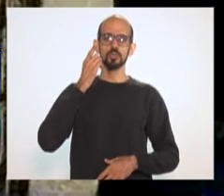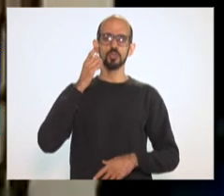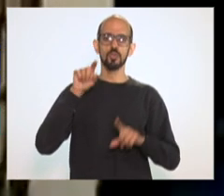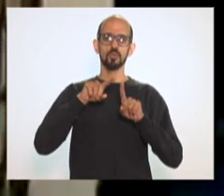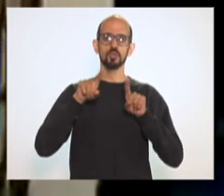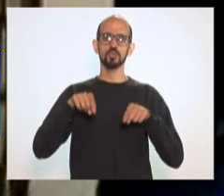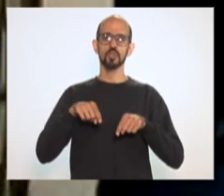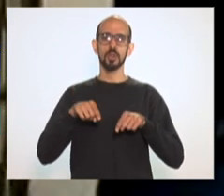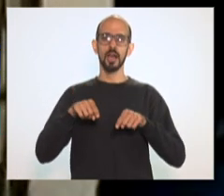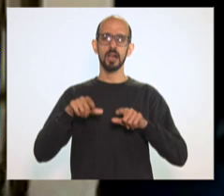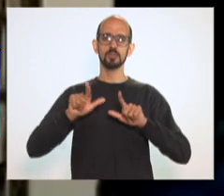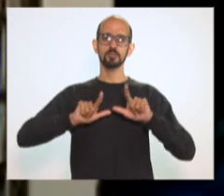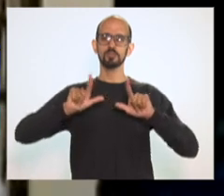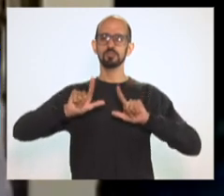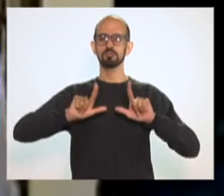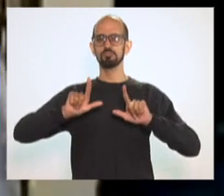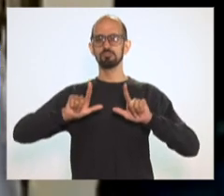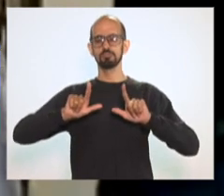imprensa